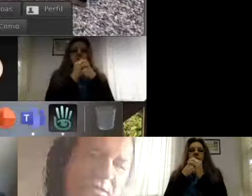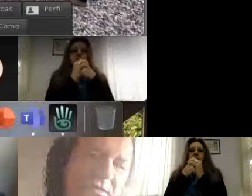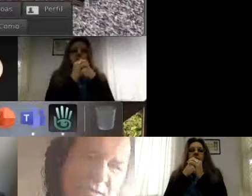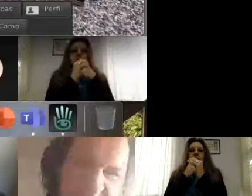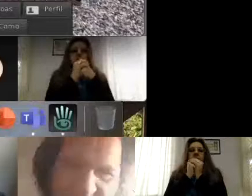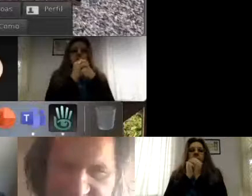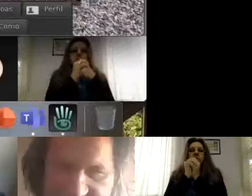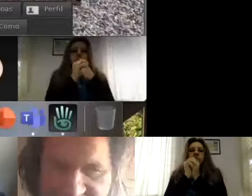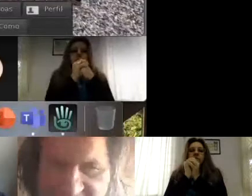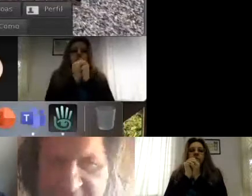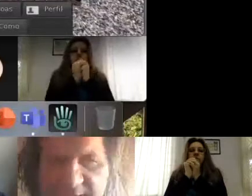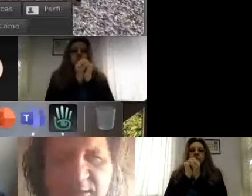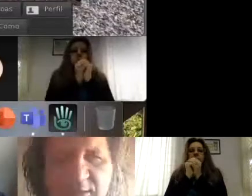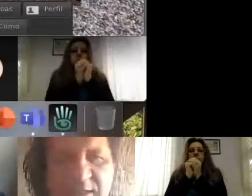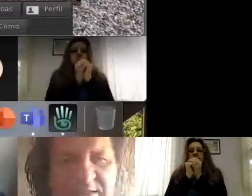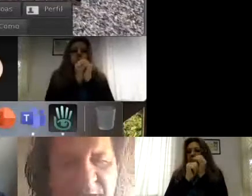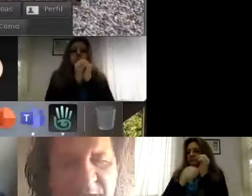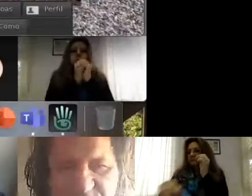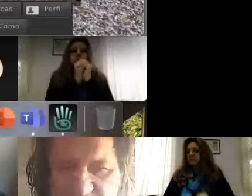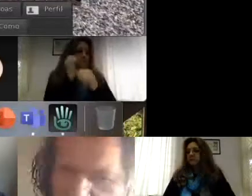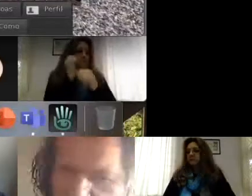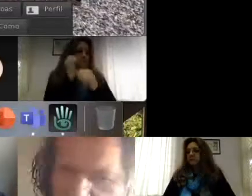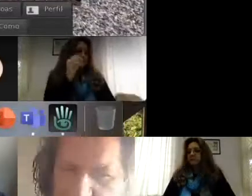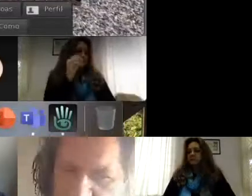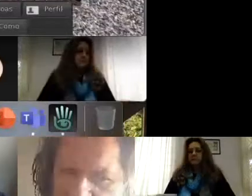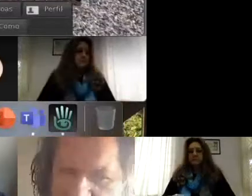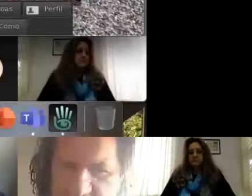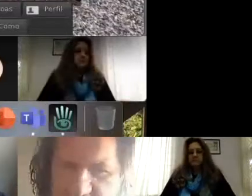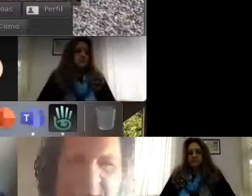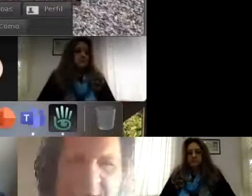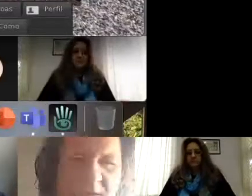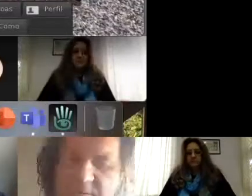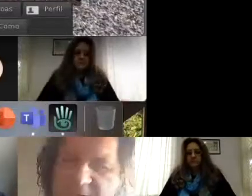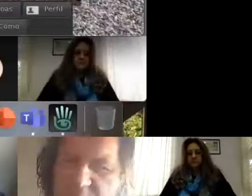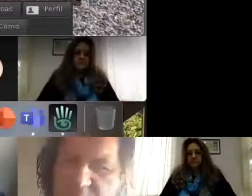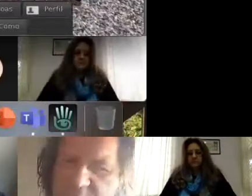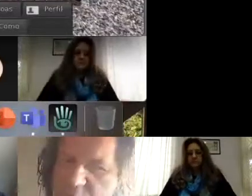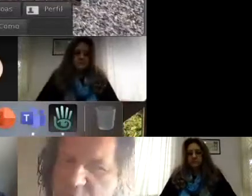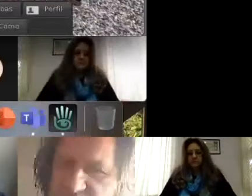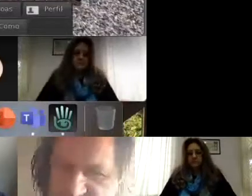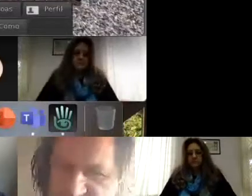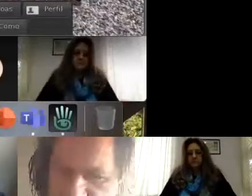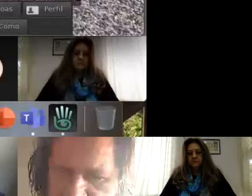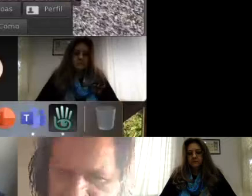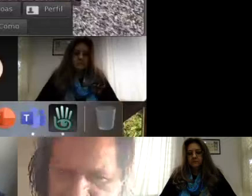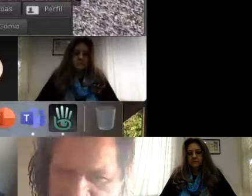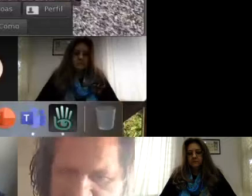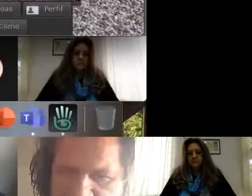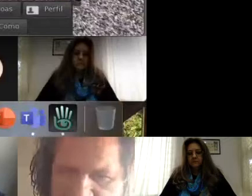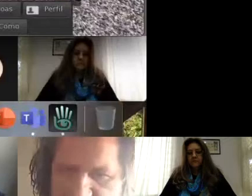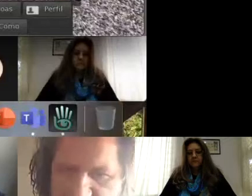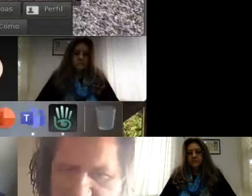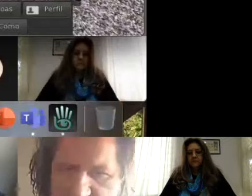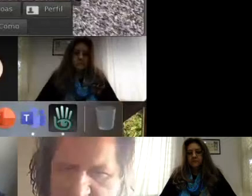há separação entre nós e a floresta, que não há separação entre nós e o clima, que não há separação entre nós e os